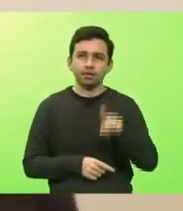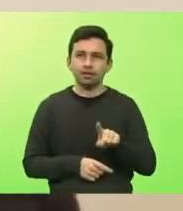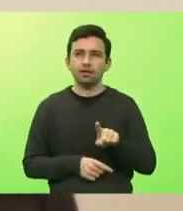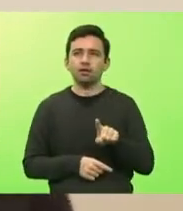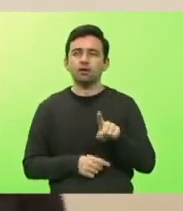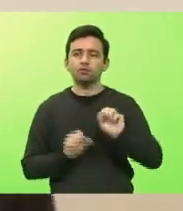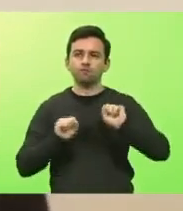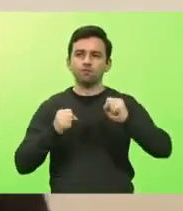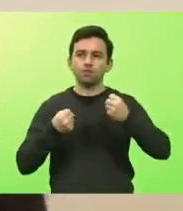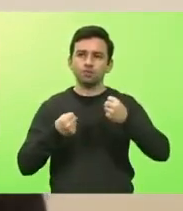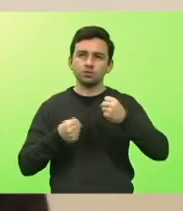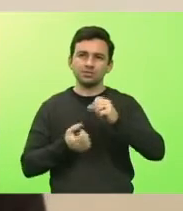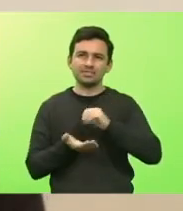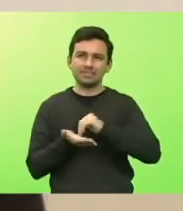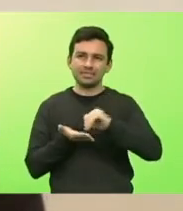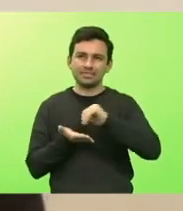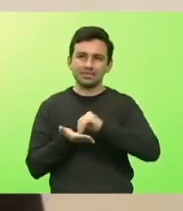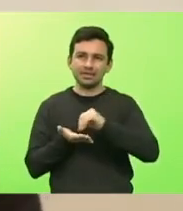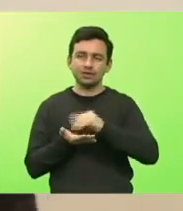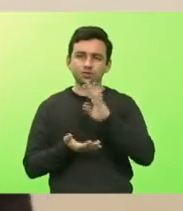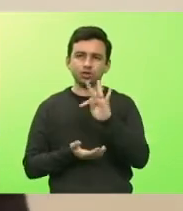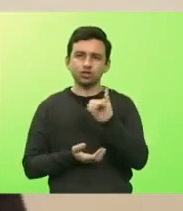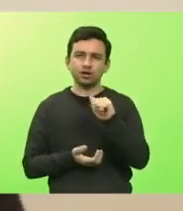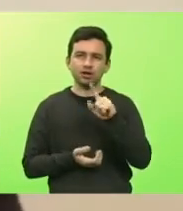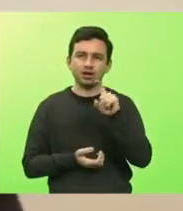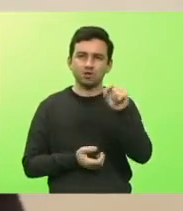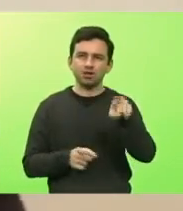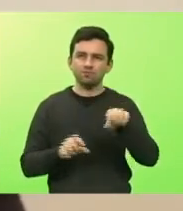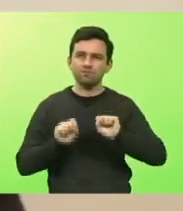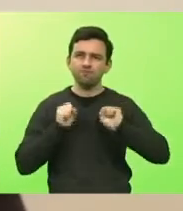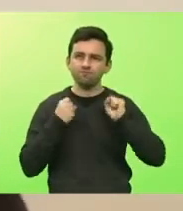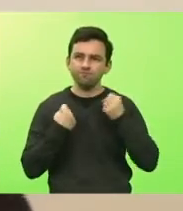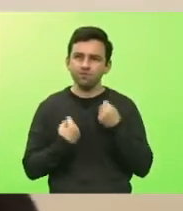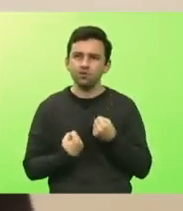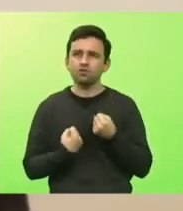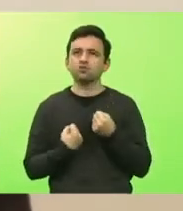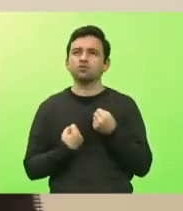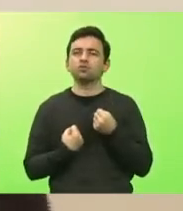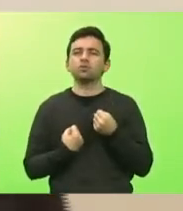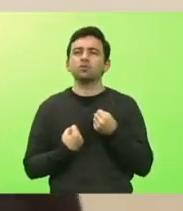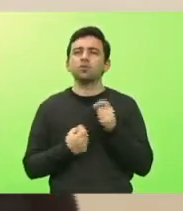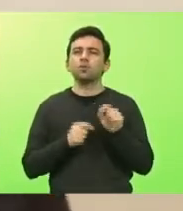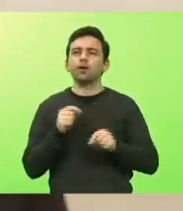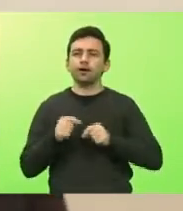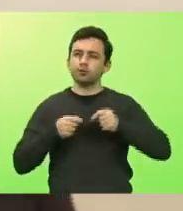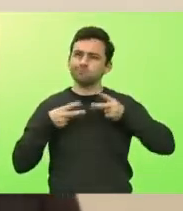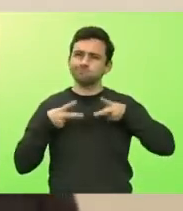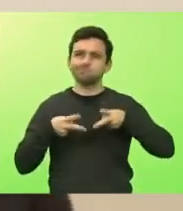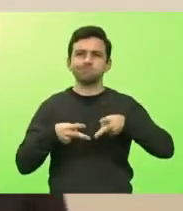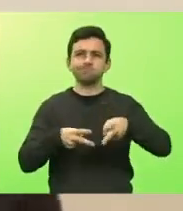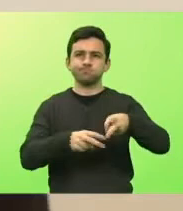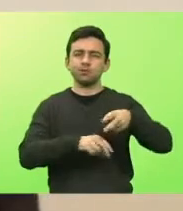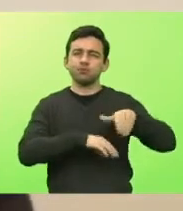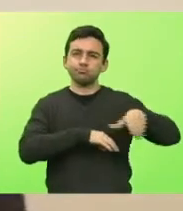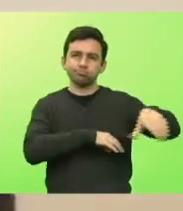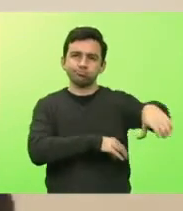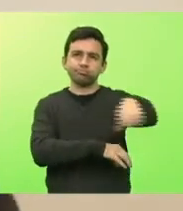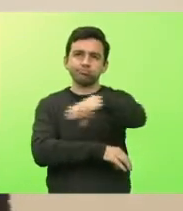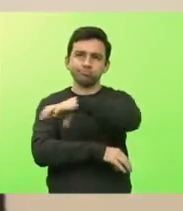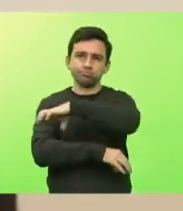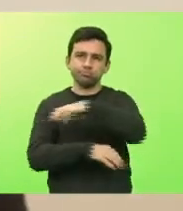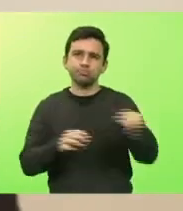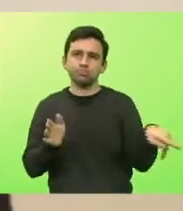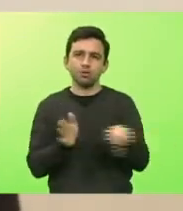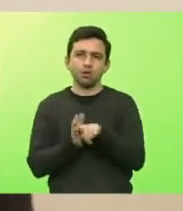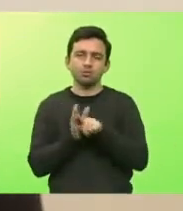secretário Tiago da Infraestrutura tem feito no sentido de dar sequência ao contorno viário de Seara, uma obra